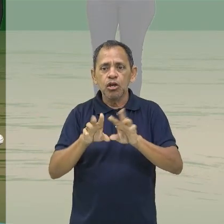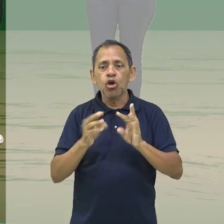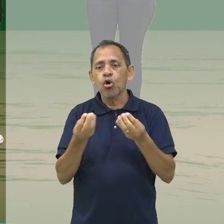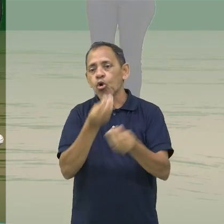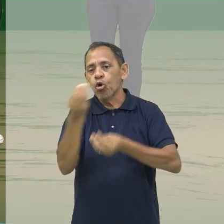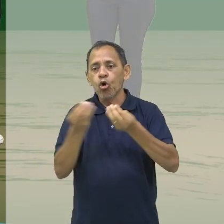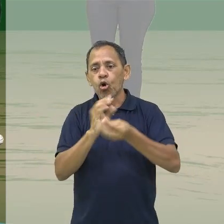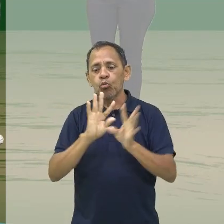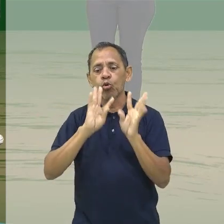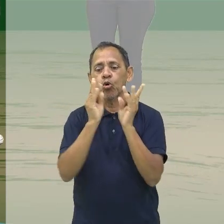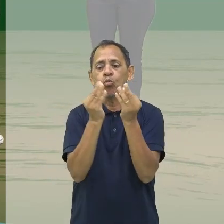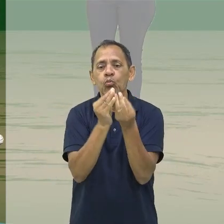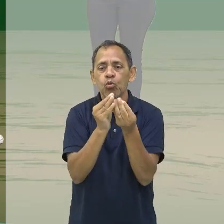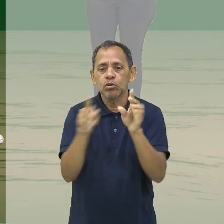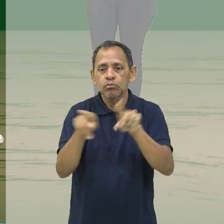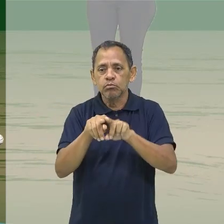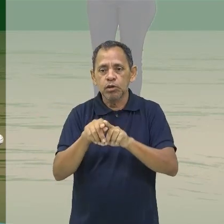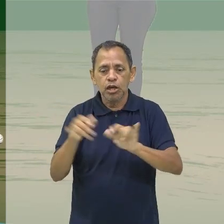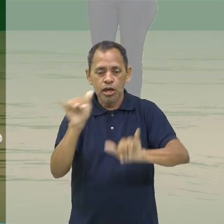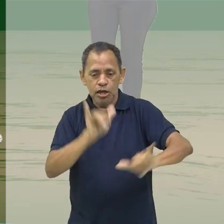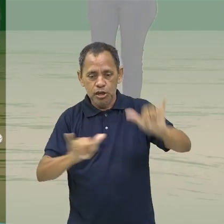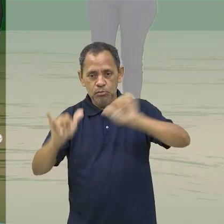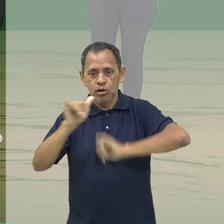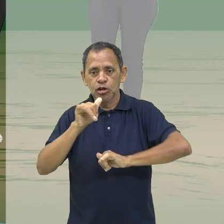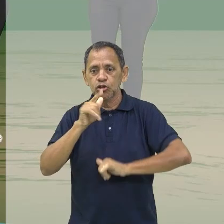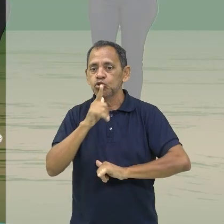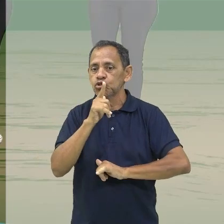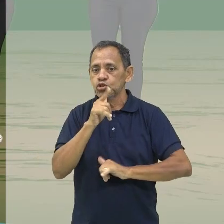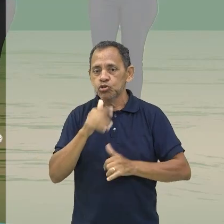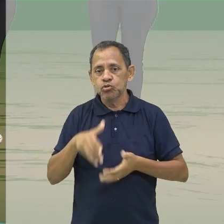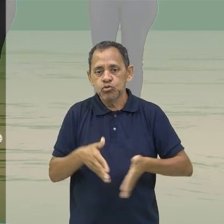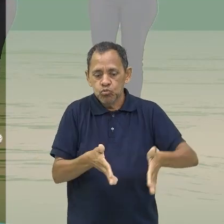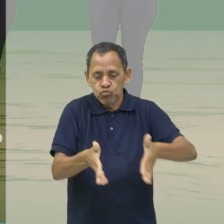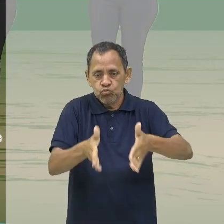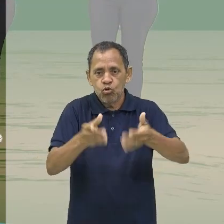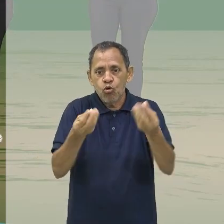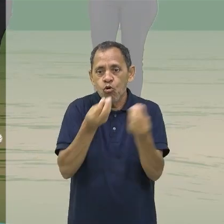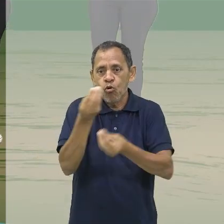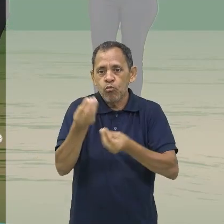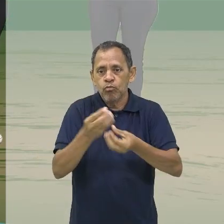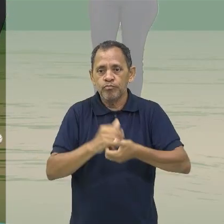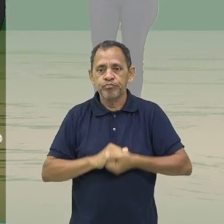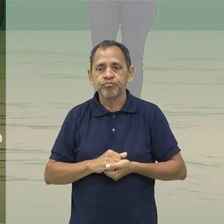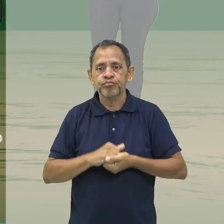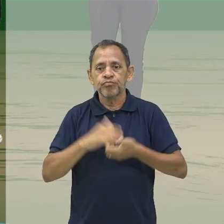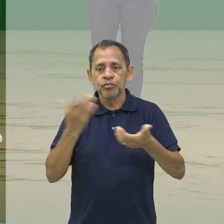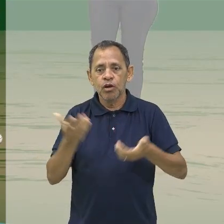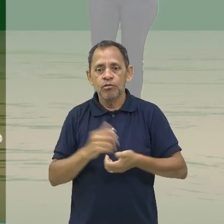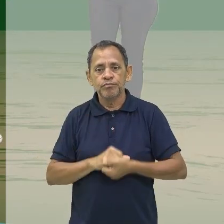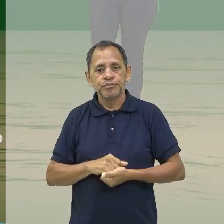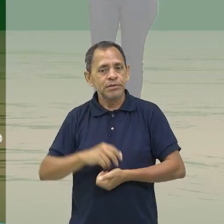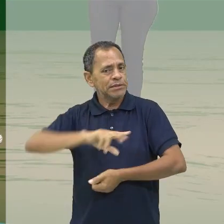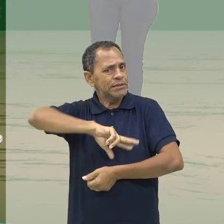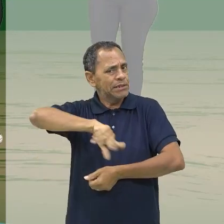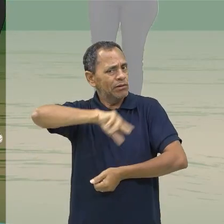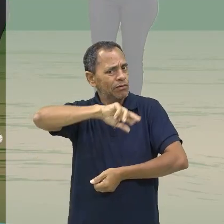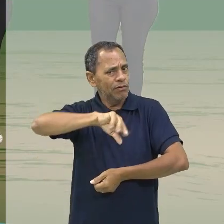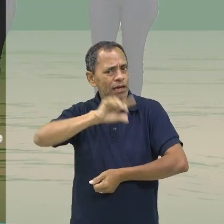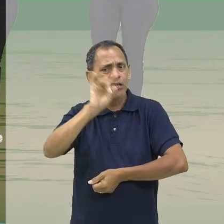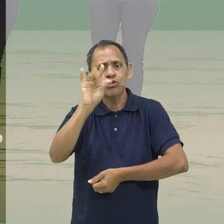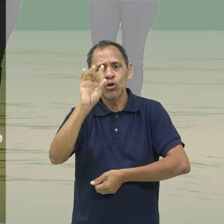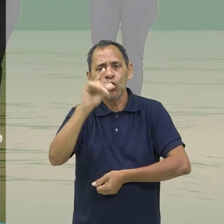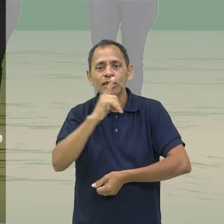né, a química dos nossos rios, professora Darlinda? Bem legal. Então, gente, não é só